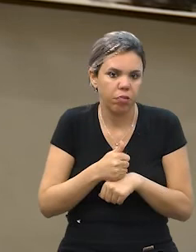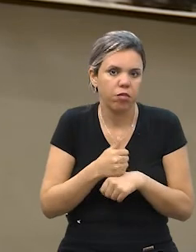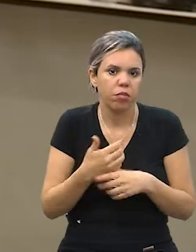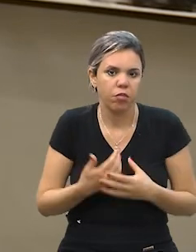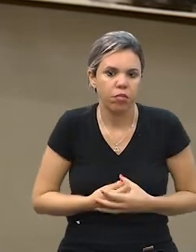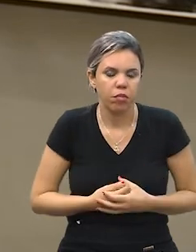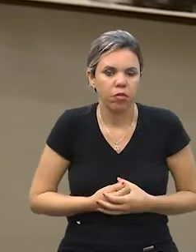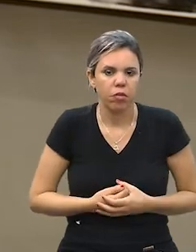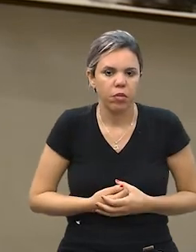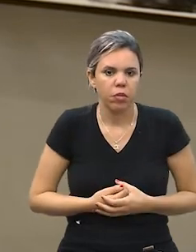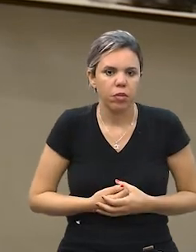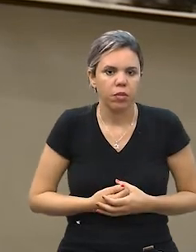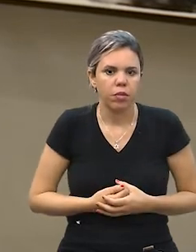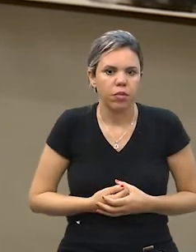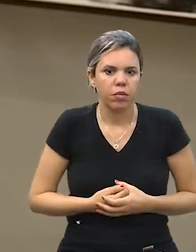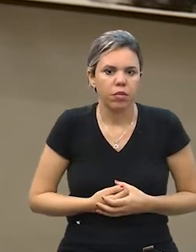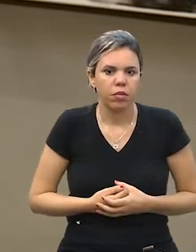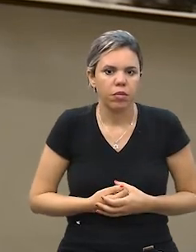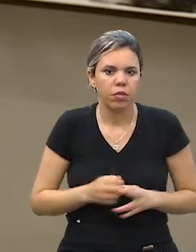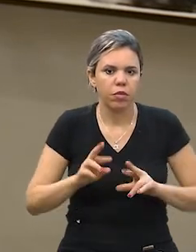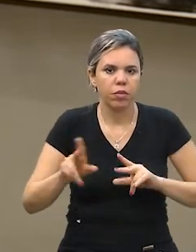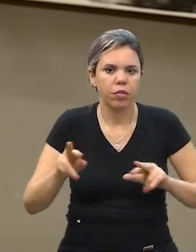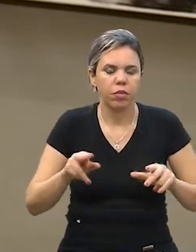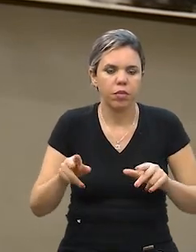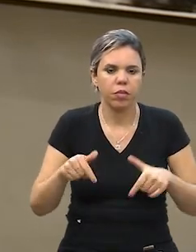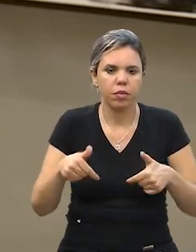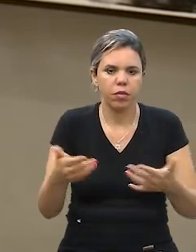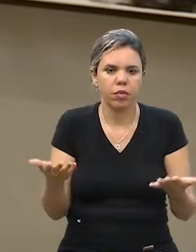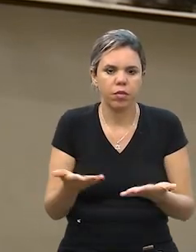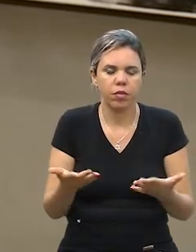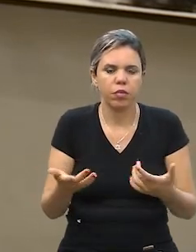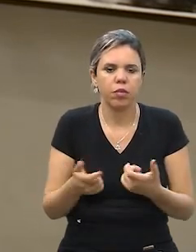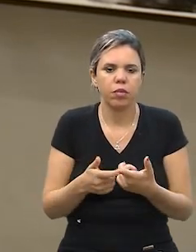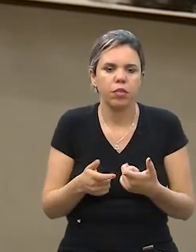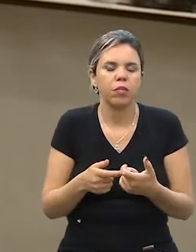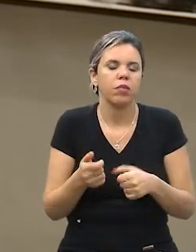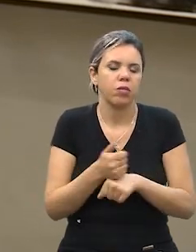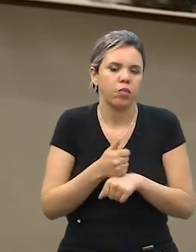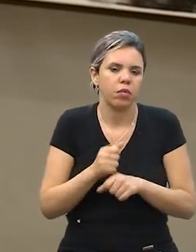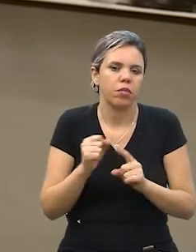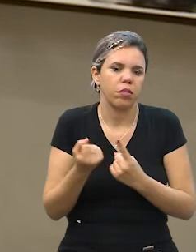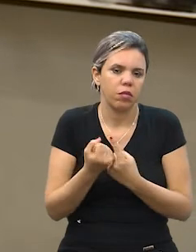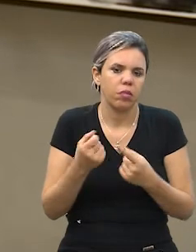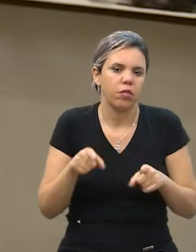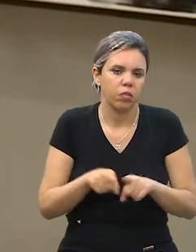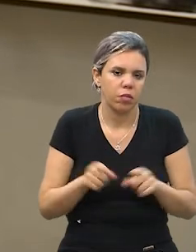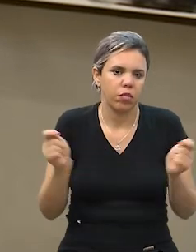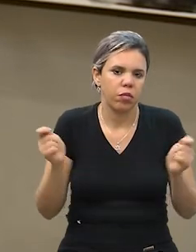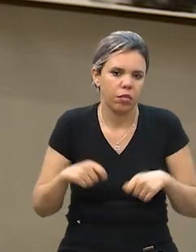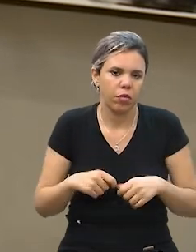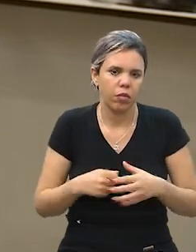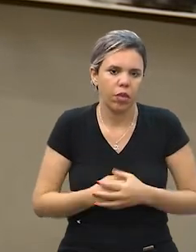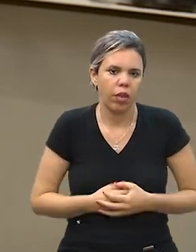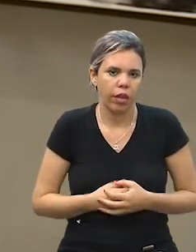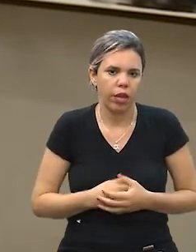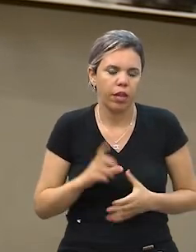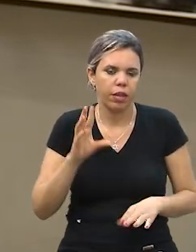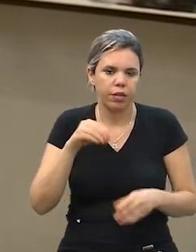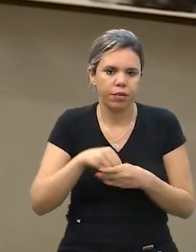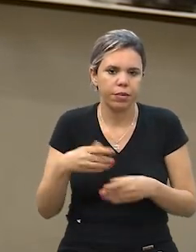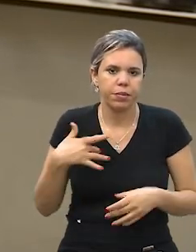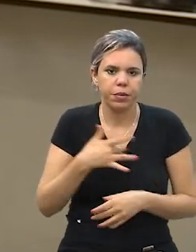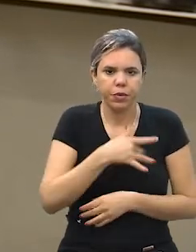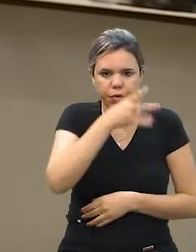social, dentro de diferentes frentes da odontologia social. É possível também dentro da